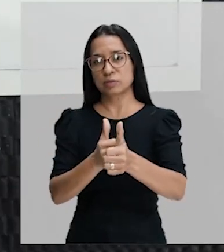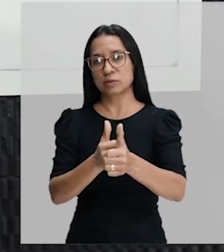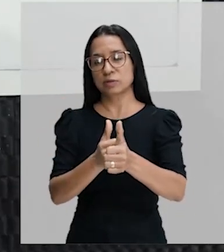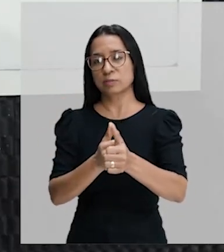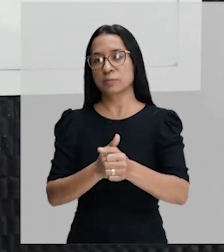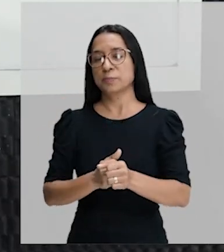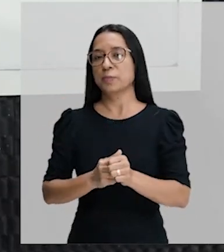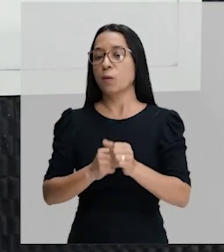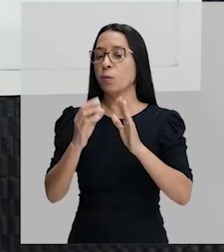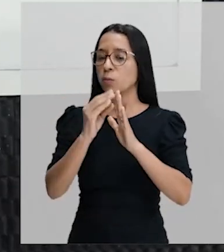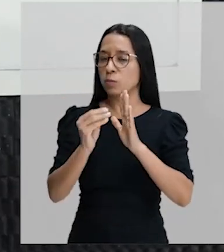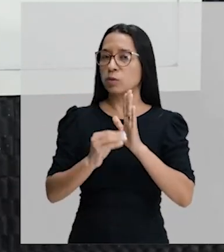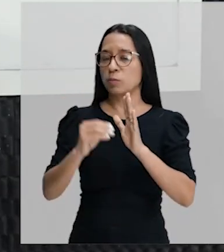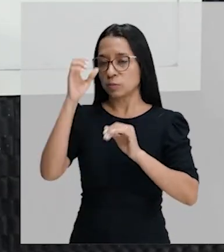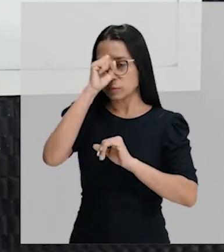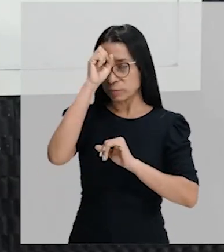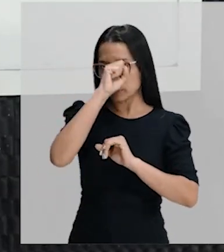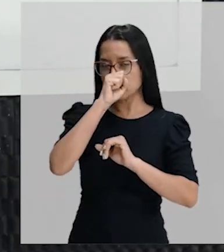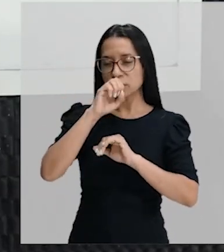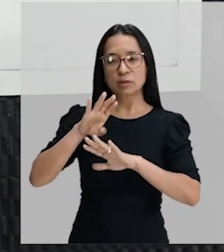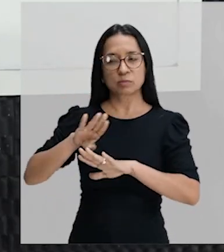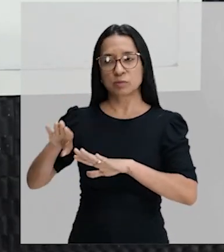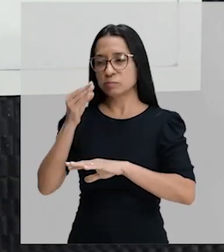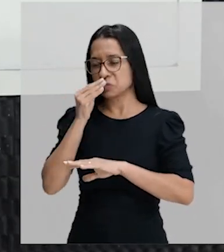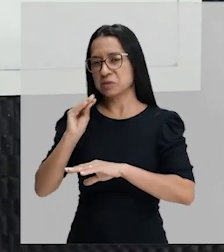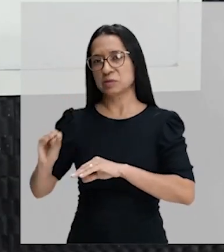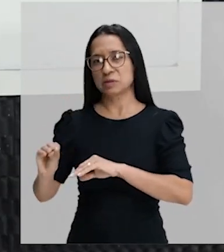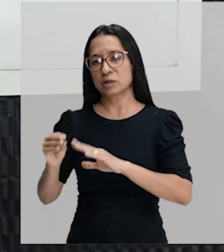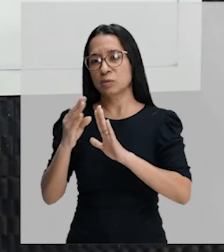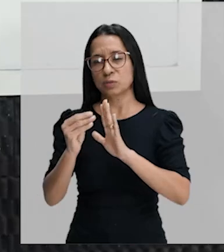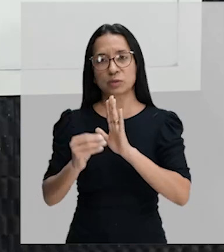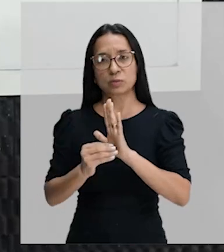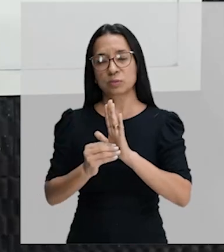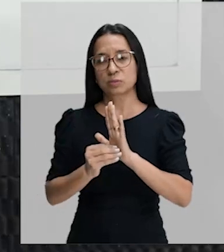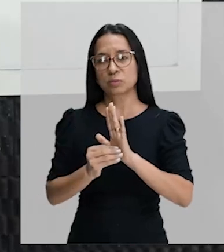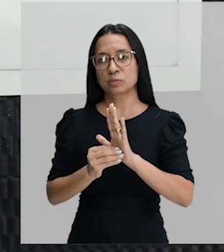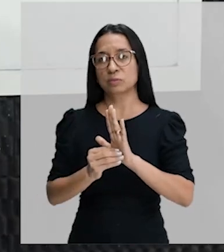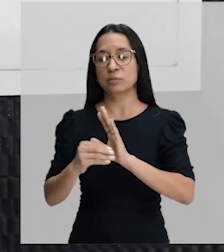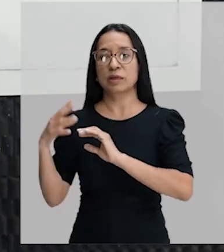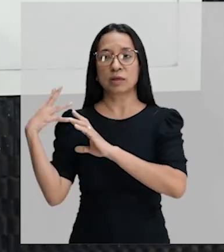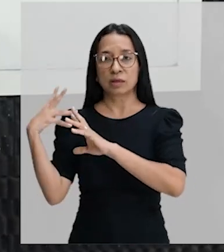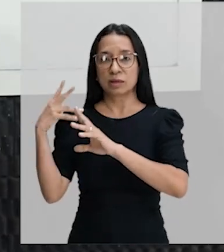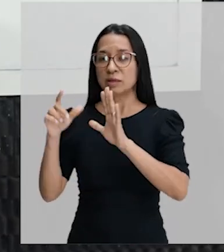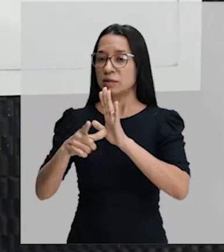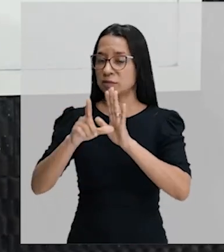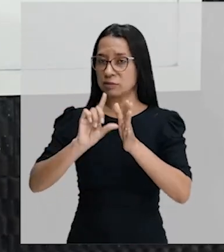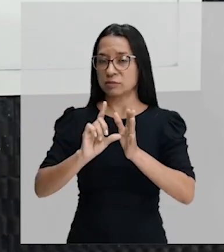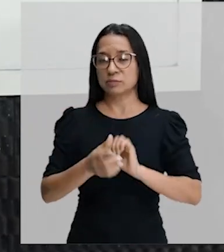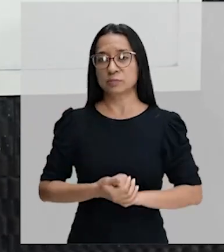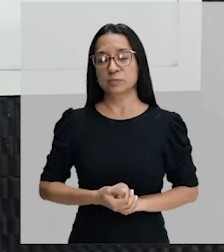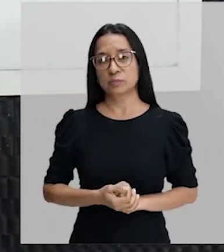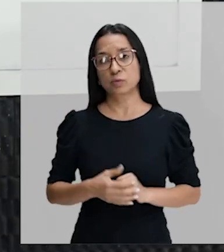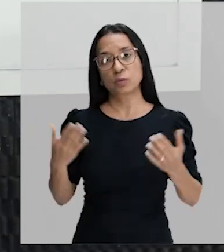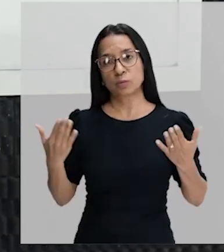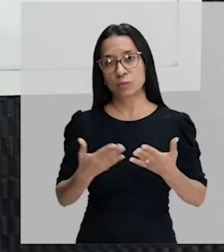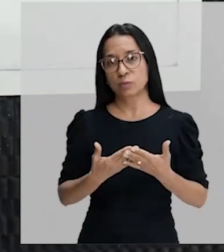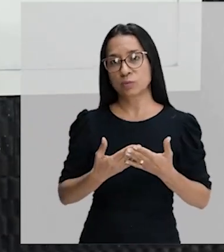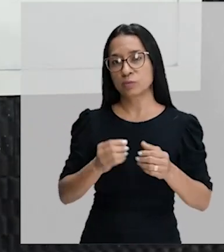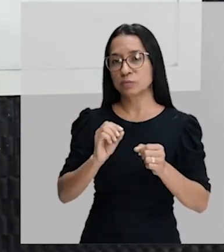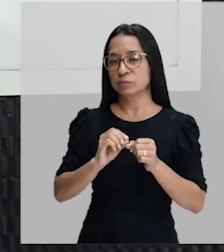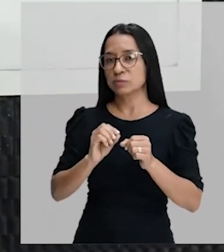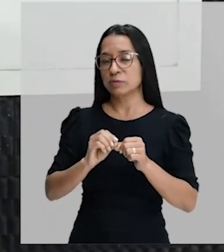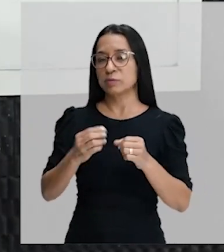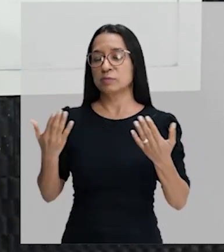conteúdo, não ficar deixando muito conteúdo para trás. Beleza, galera? Hoje a gente vai resolver um